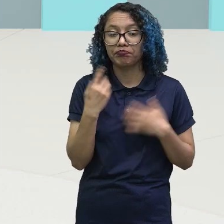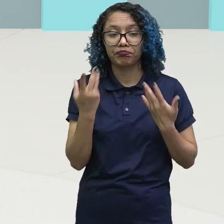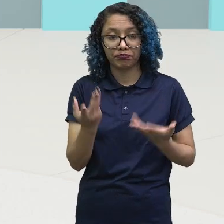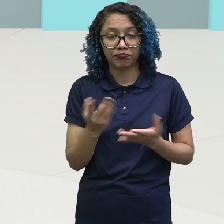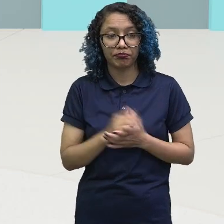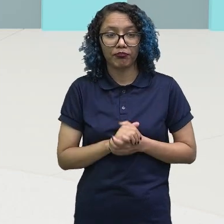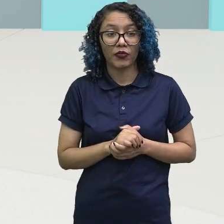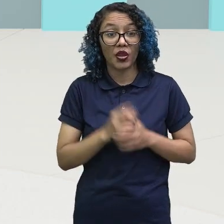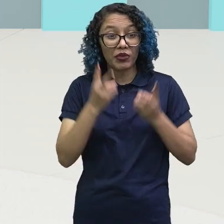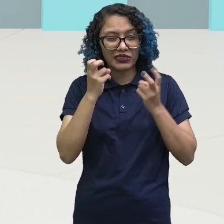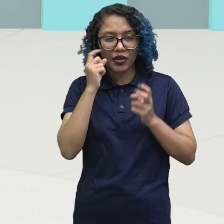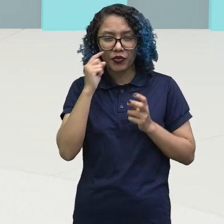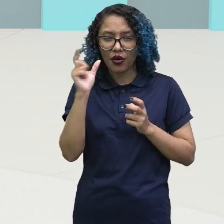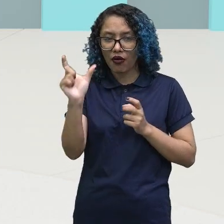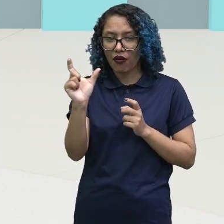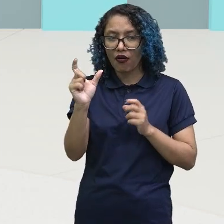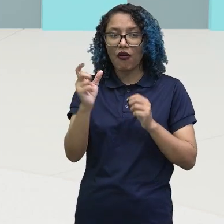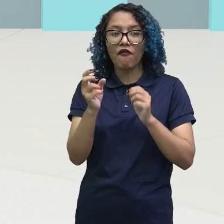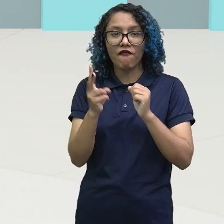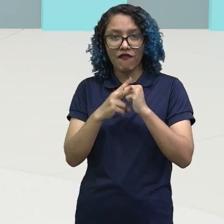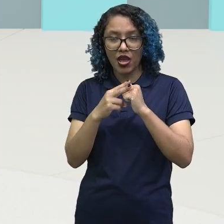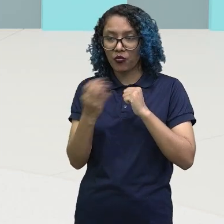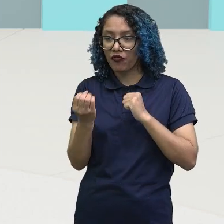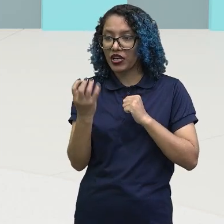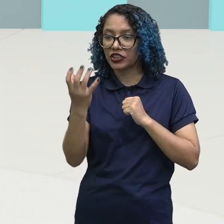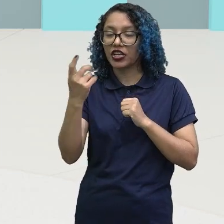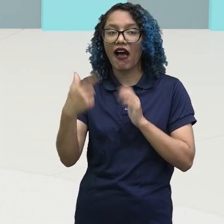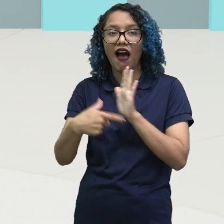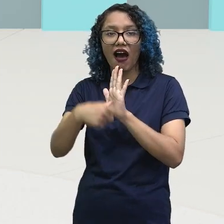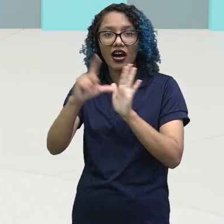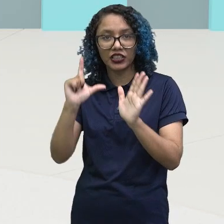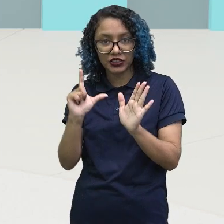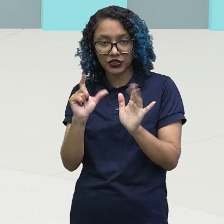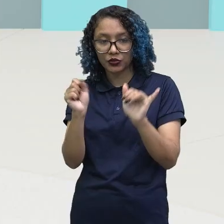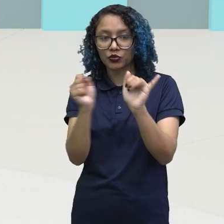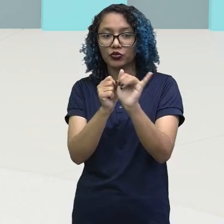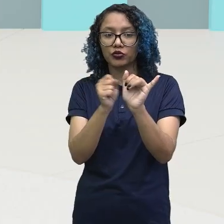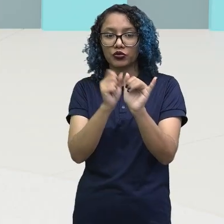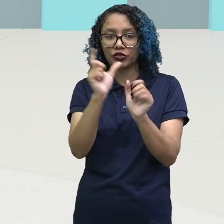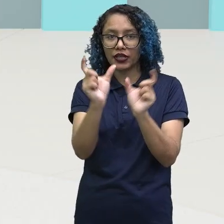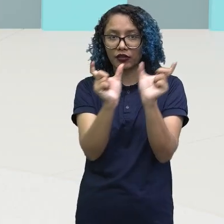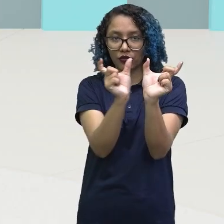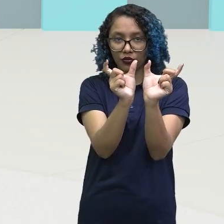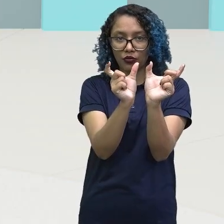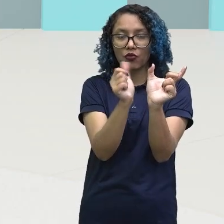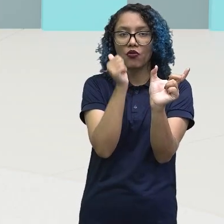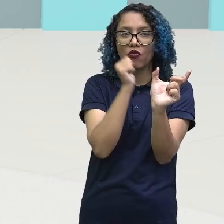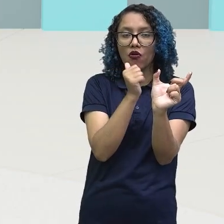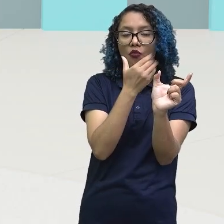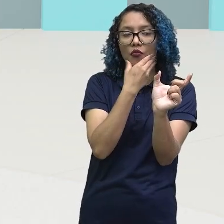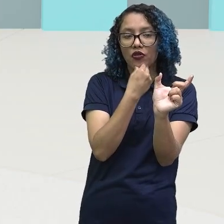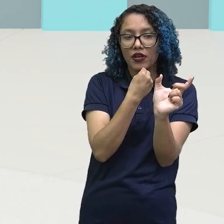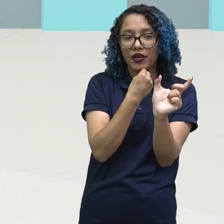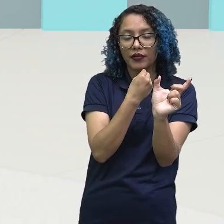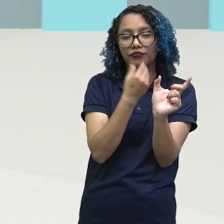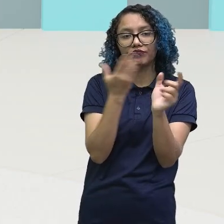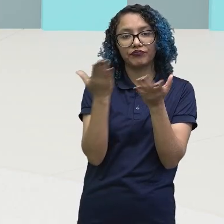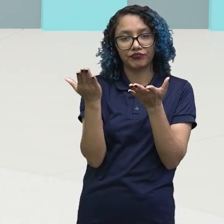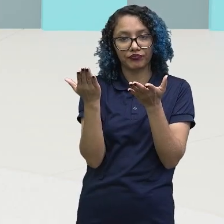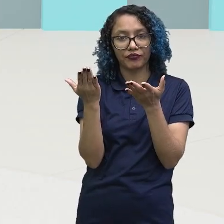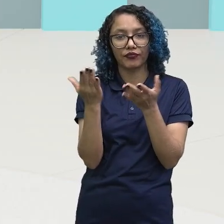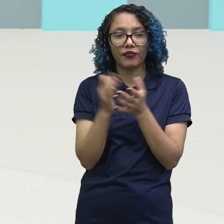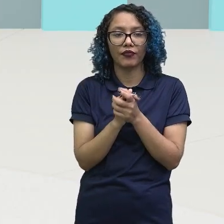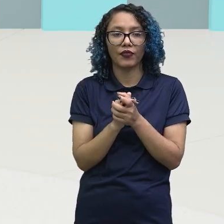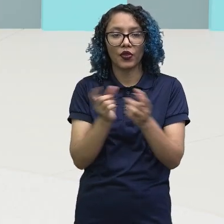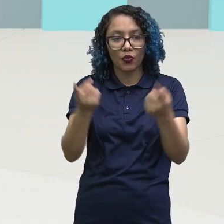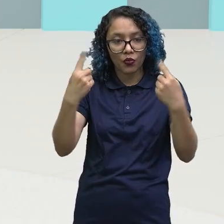está antes, né, do sujeito. Caso o sujeito aí está depois do verbo. Viajará o rapaz e a moça. Ele